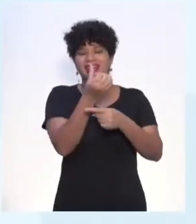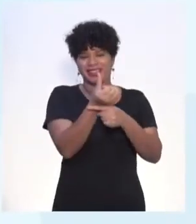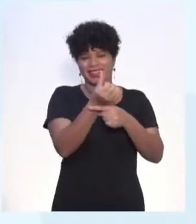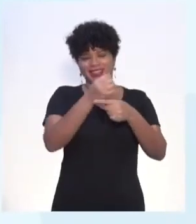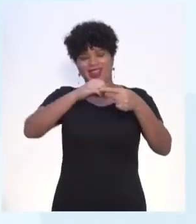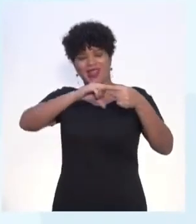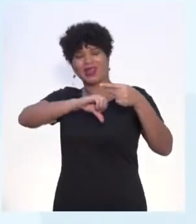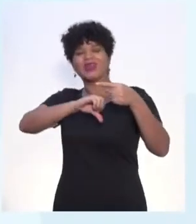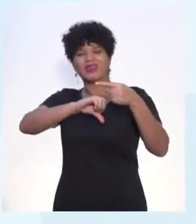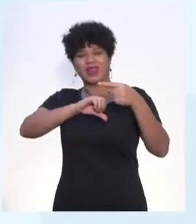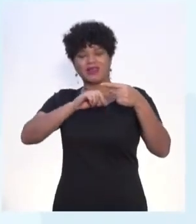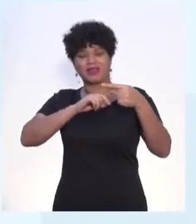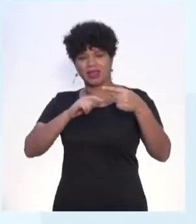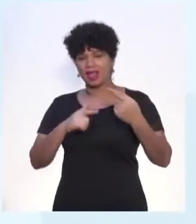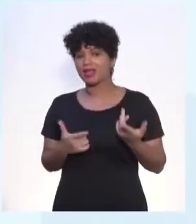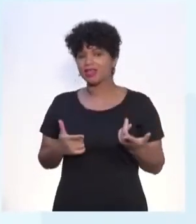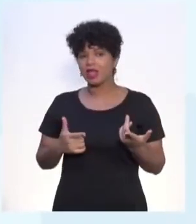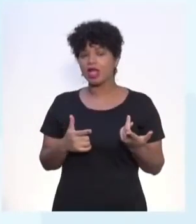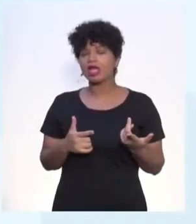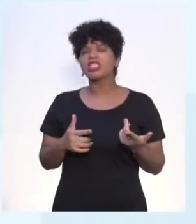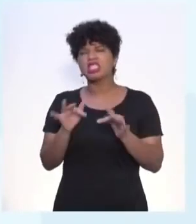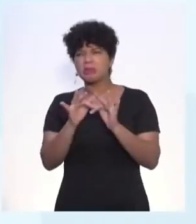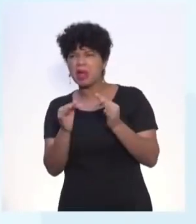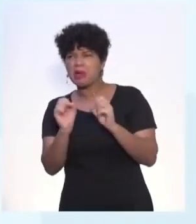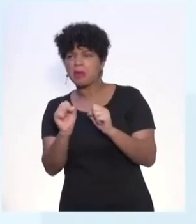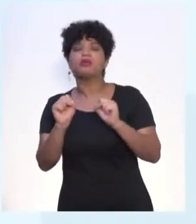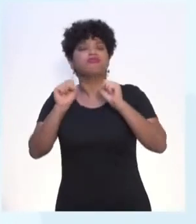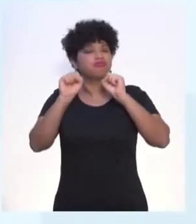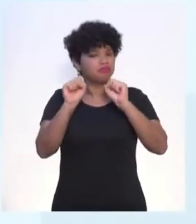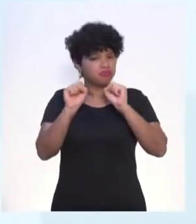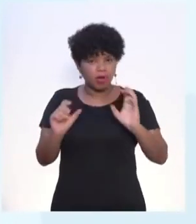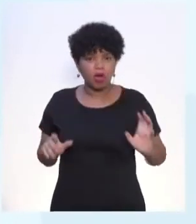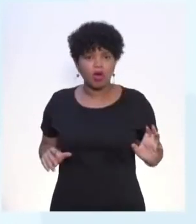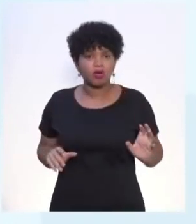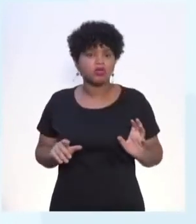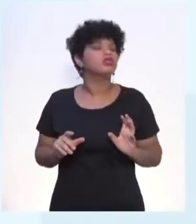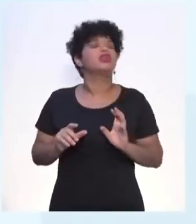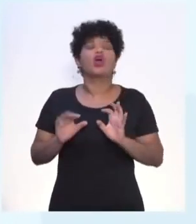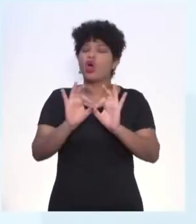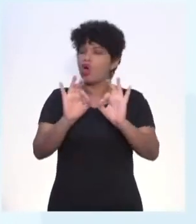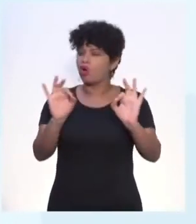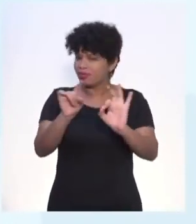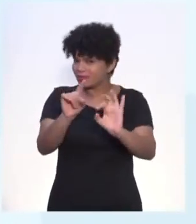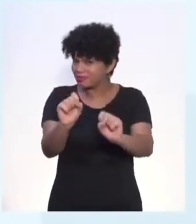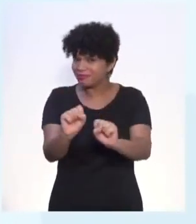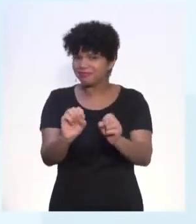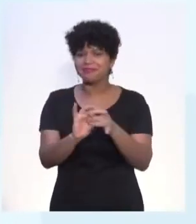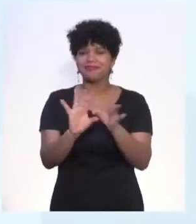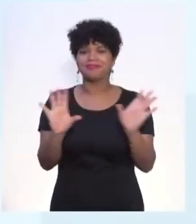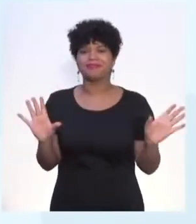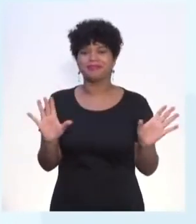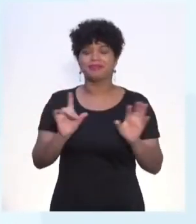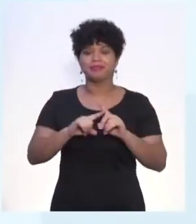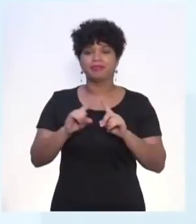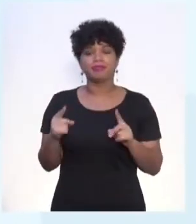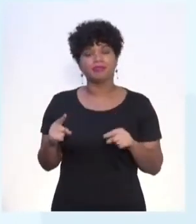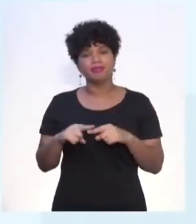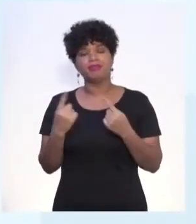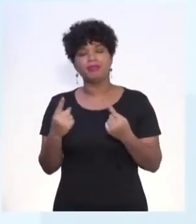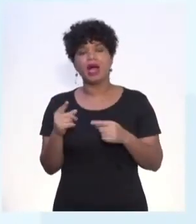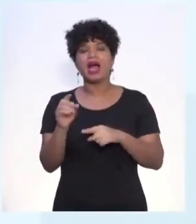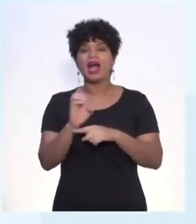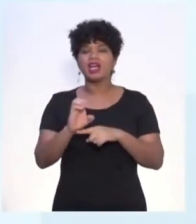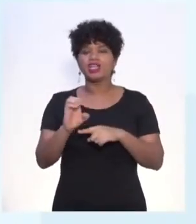6 sobre 9. Posso simplificar? Pode, não tem problema nenhum. Devo simplificar? Deve, sem problema nenhum. Tá? A estrutura,